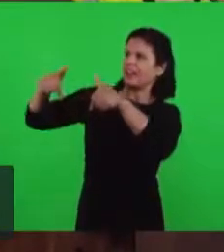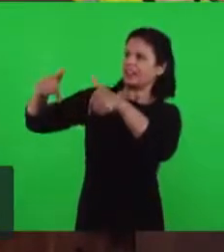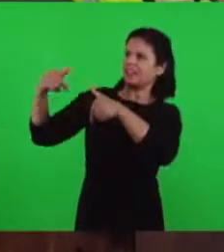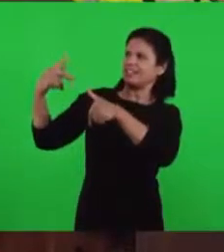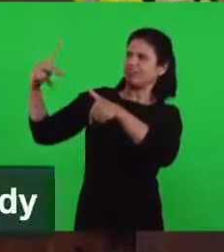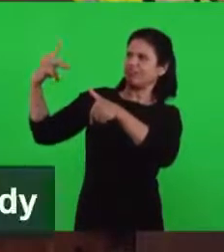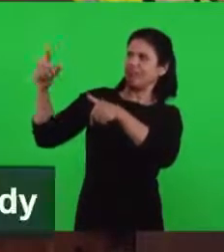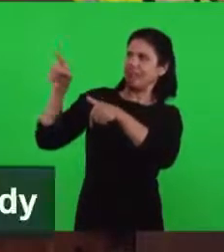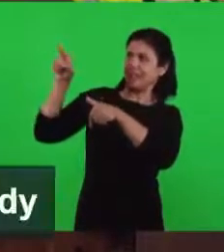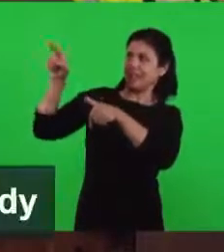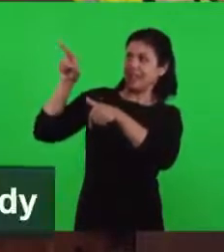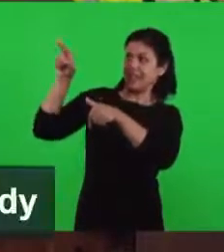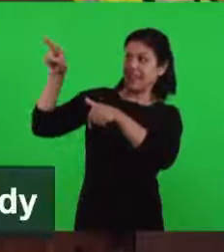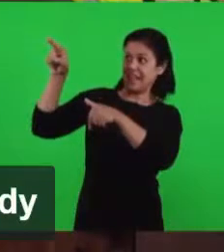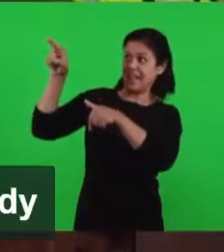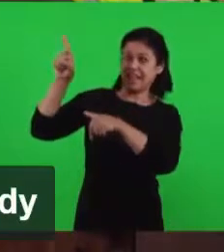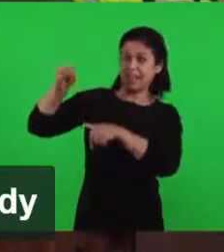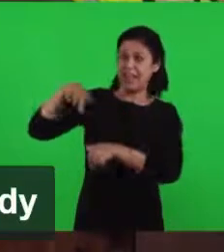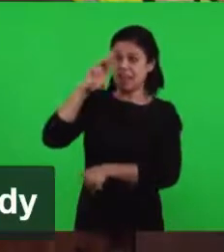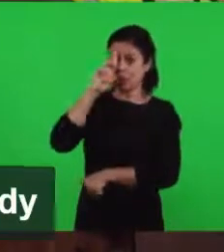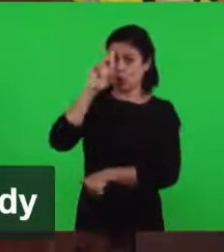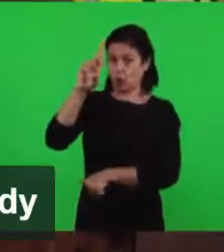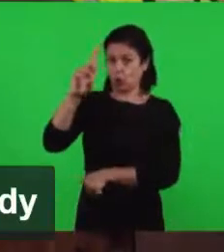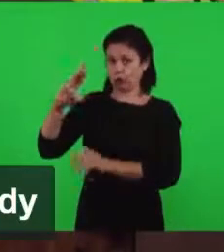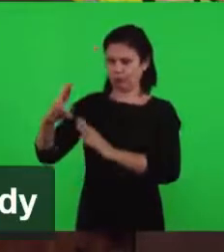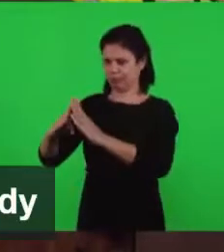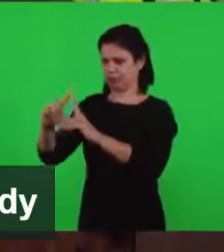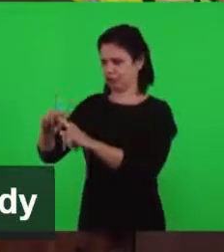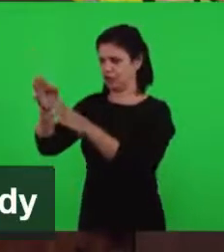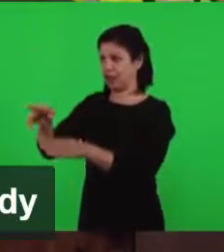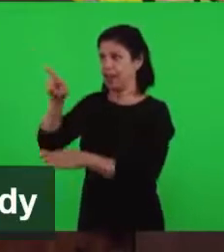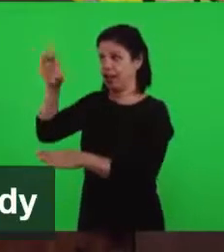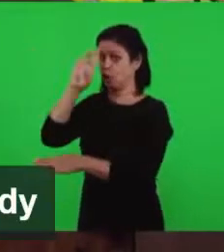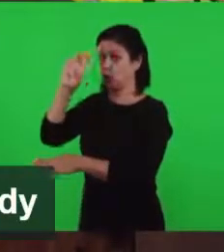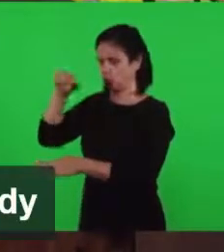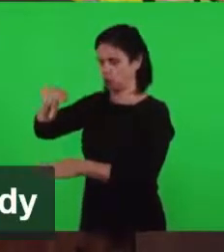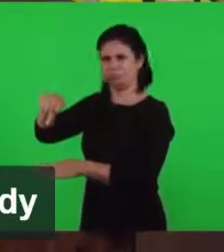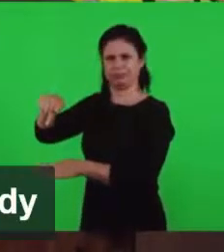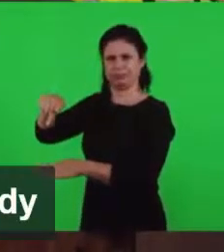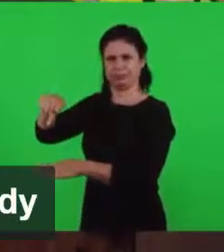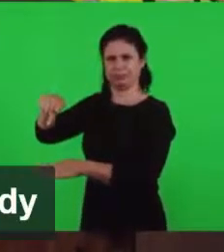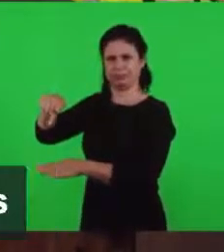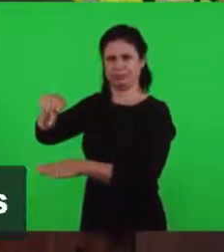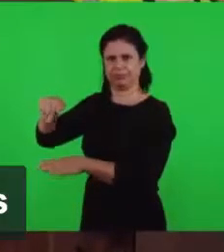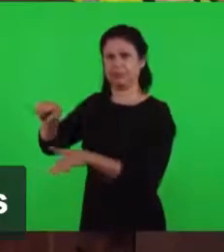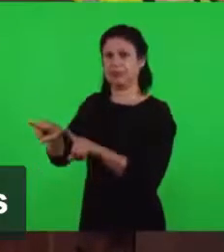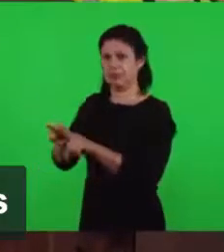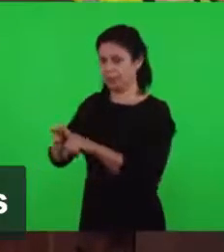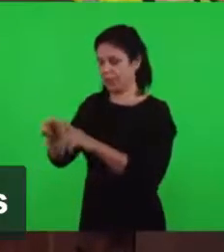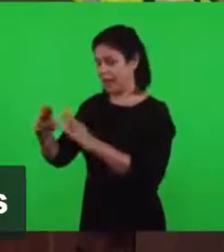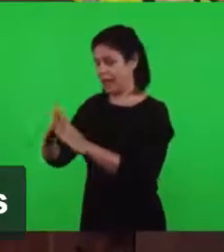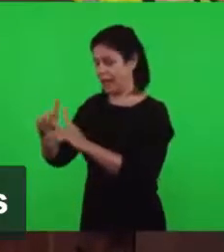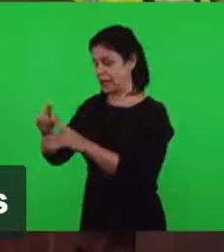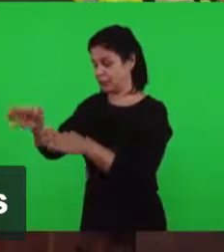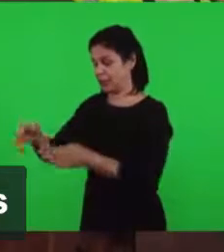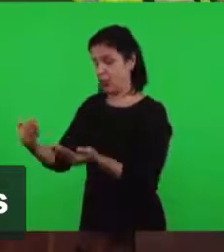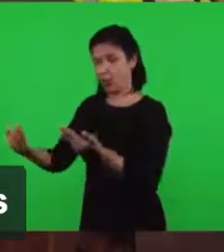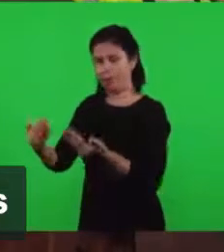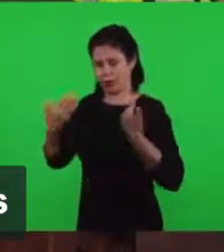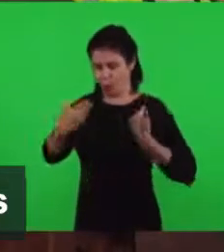como o senhor da igreja e à igreja como corpo de cristo